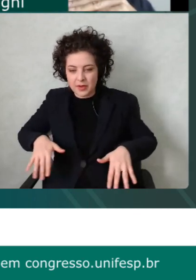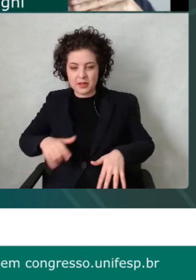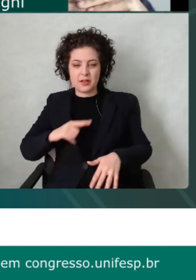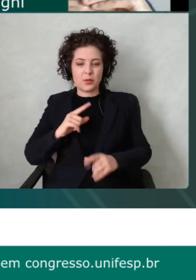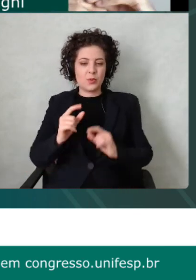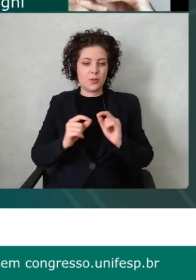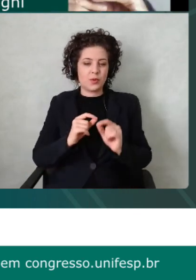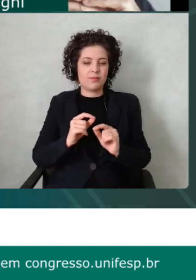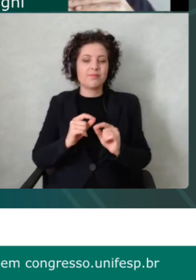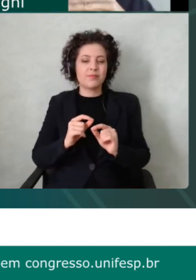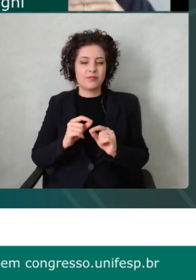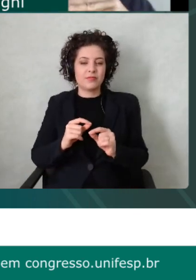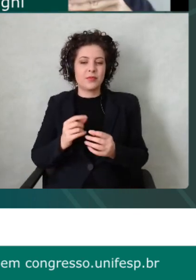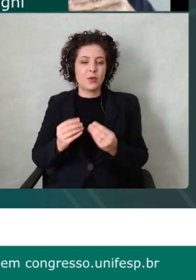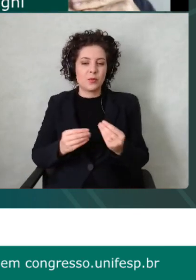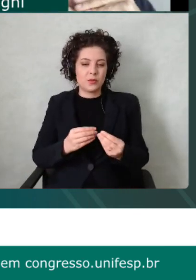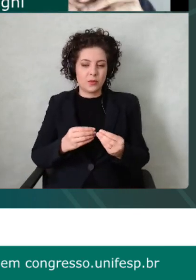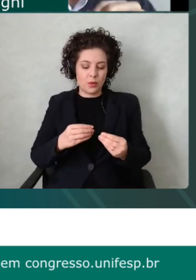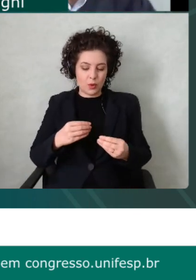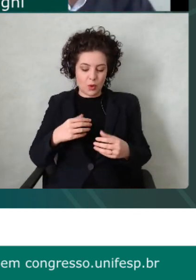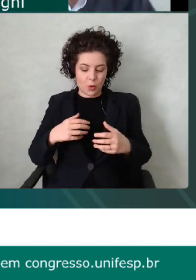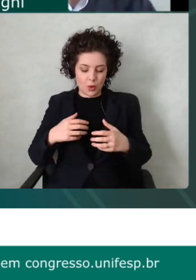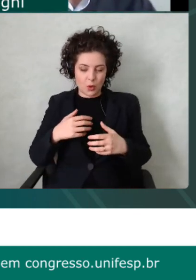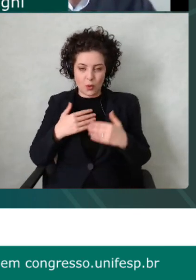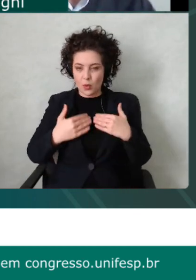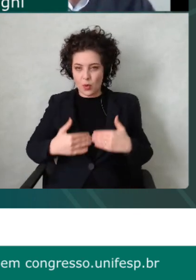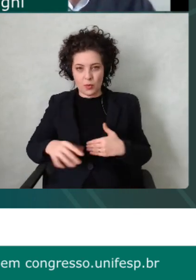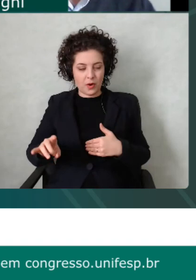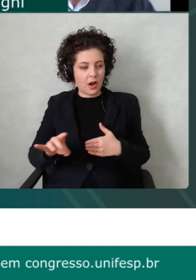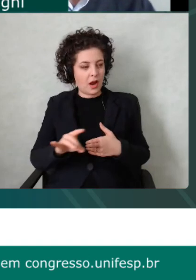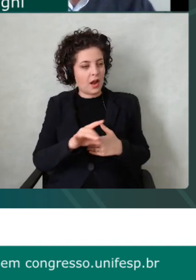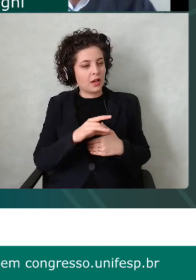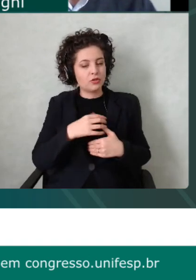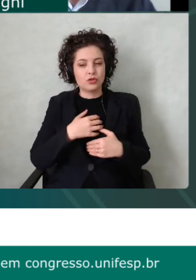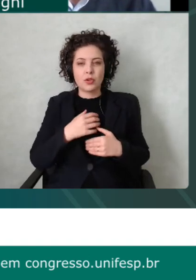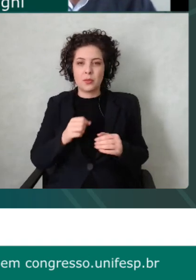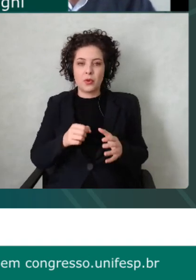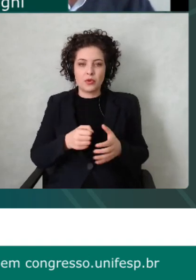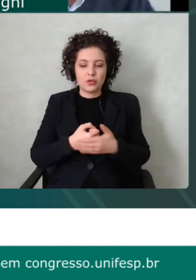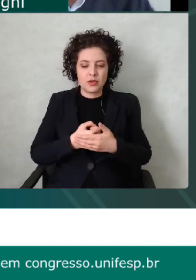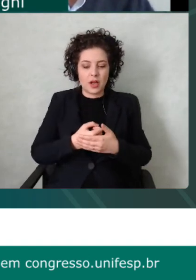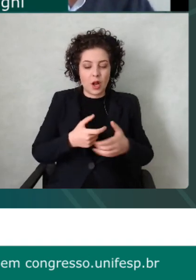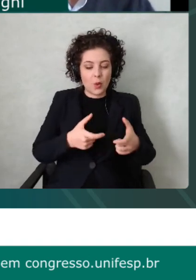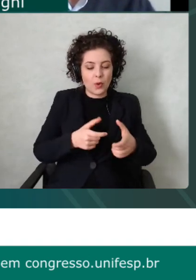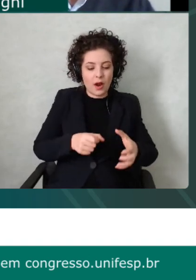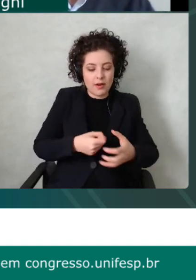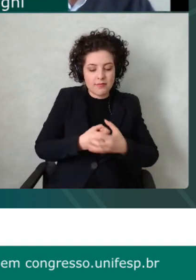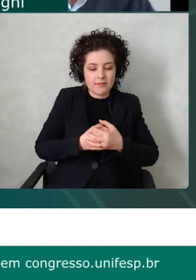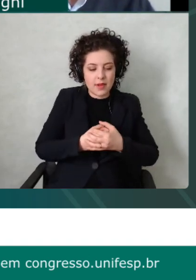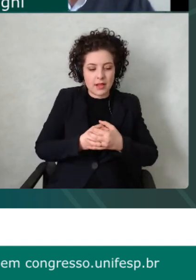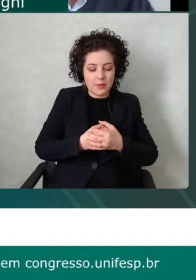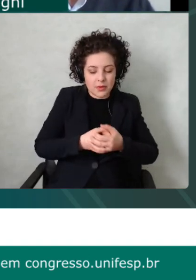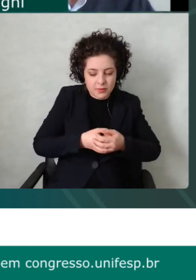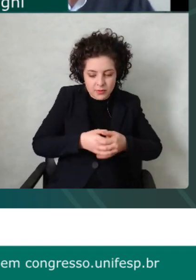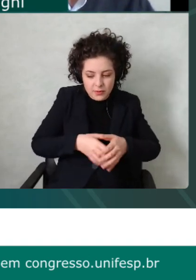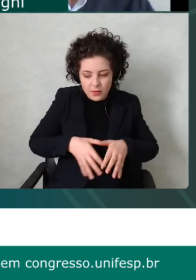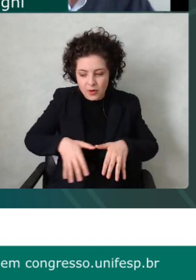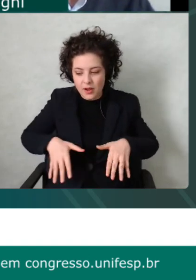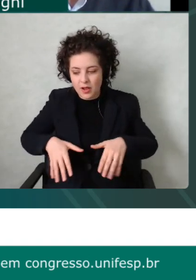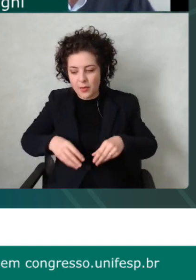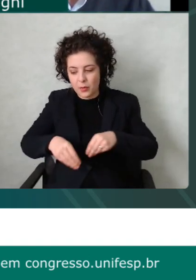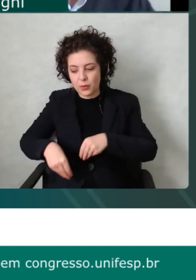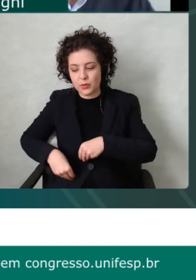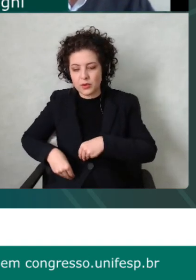muito grande no corpo para esse vírus e ele pode realmente ficar restrito em algum lugar. A gente produz